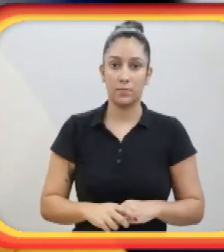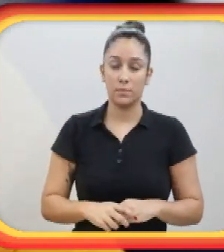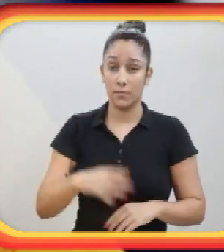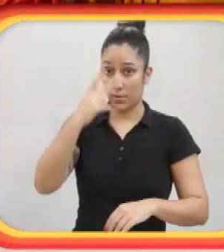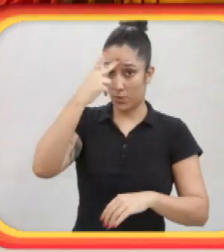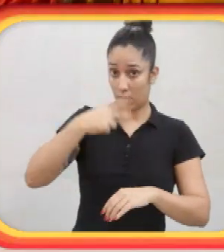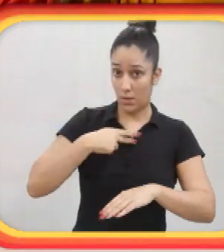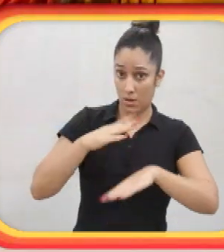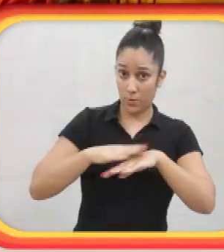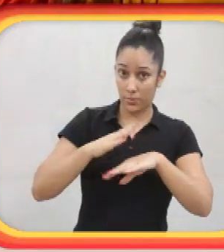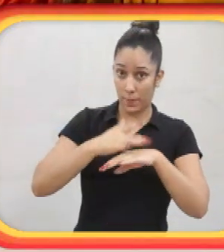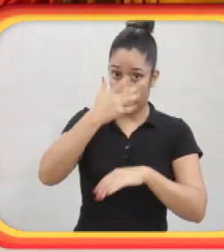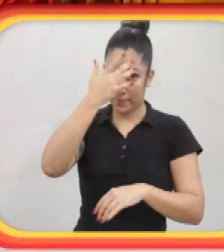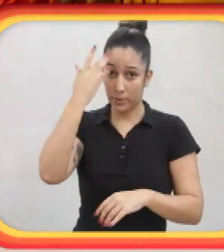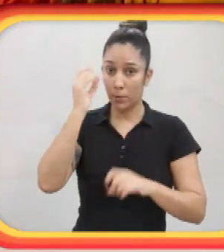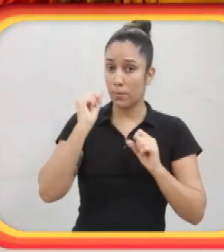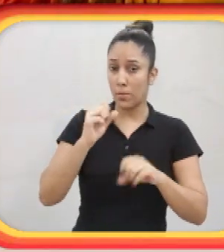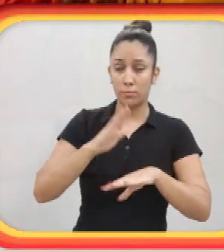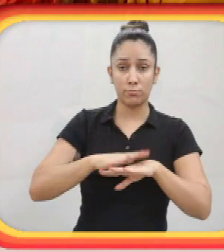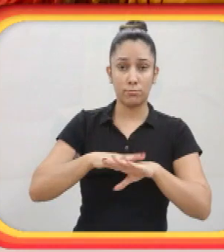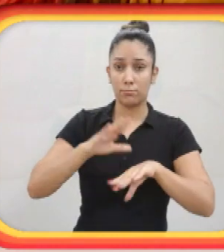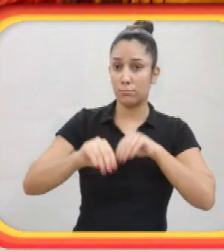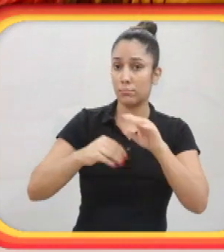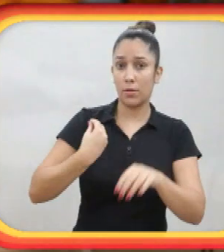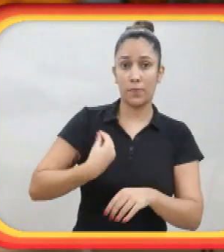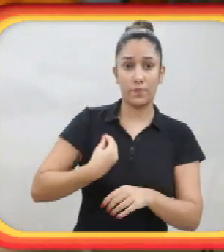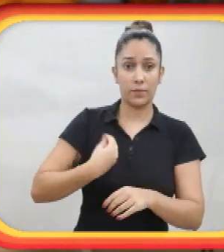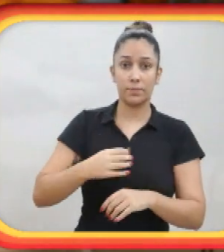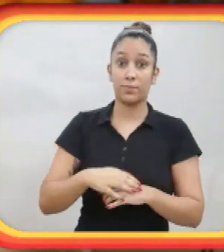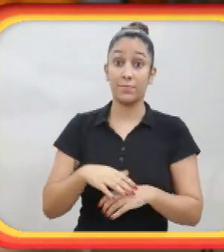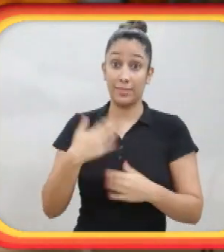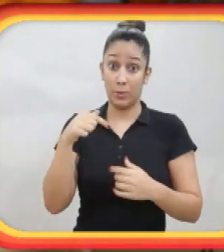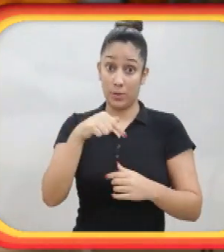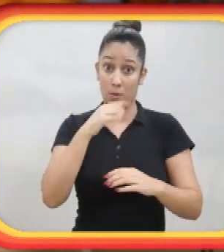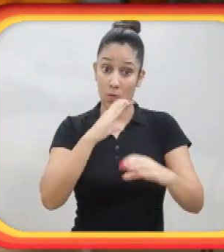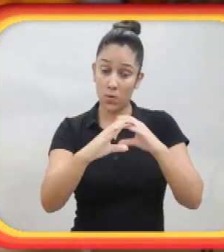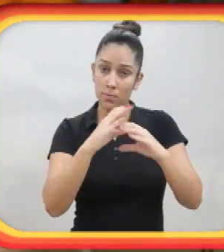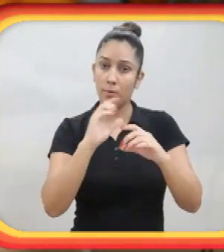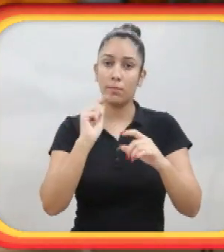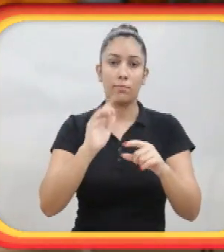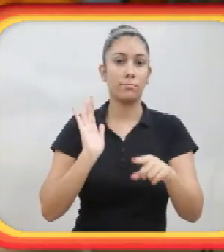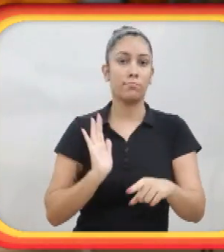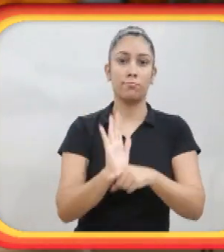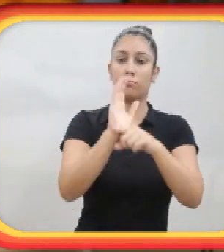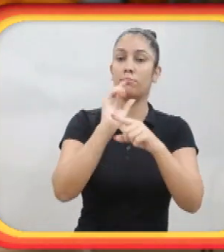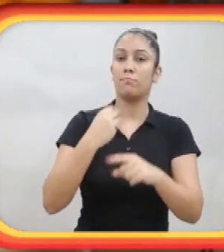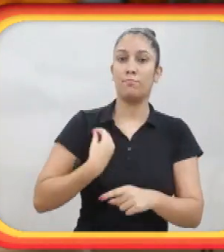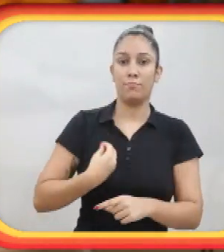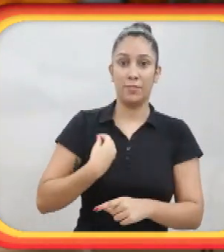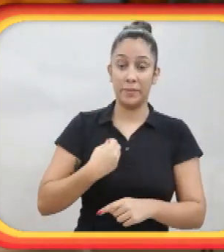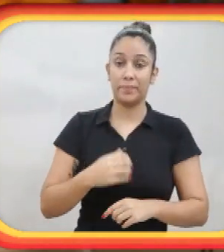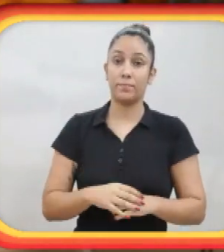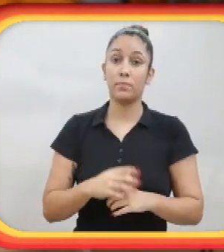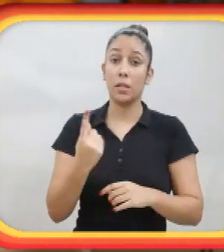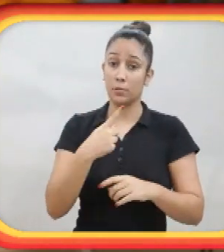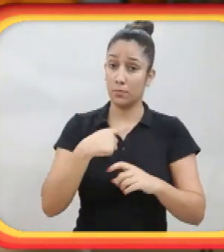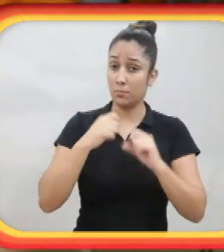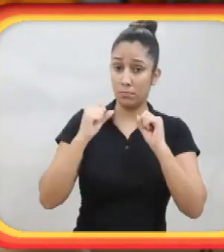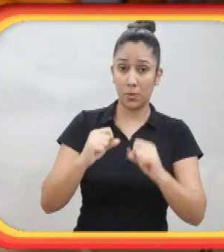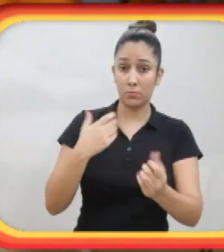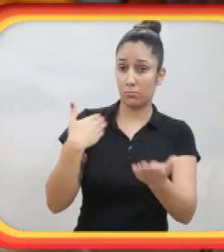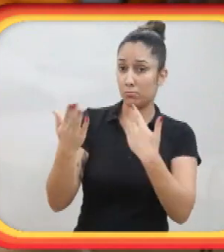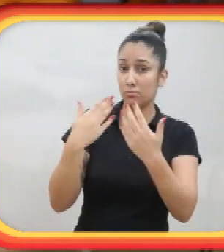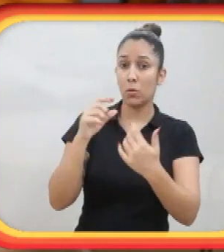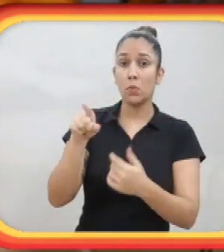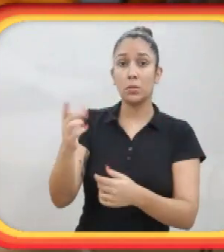você? Autonomia é a pessoa poder atuar sobre a vida, né? Então, a comunicação alternativa